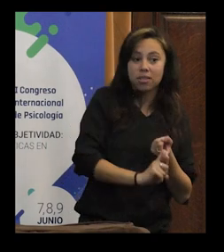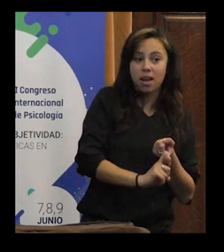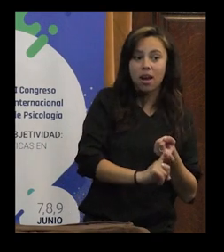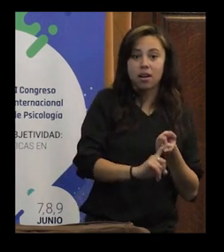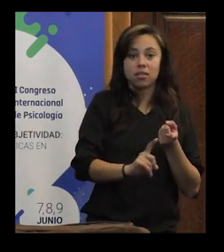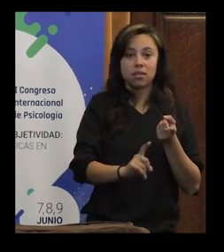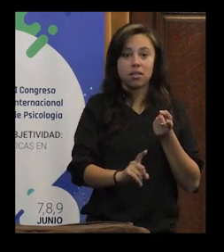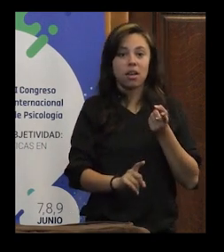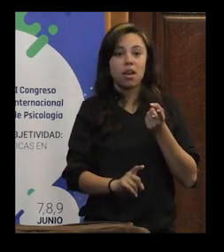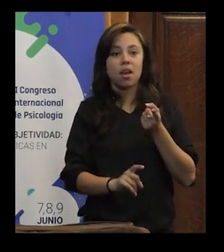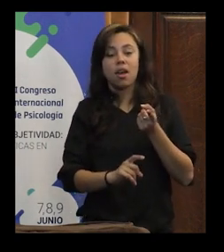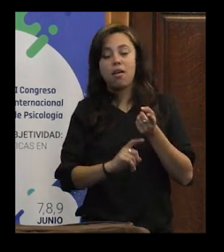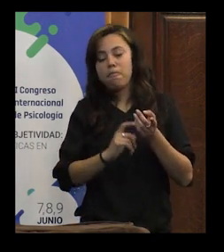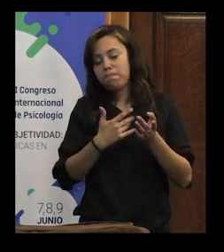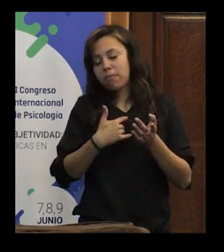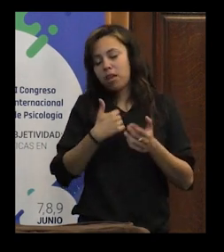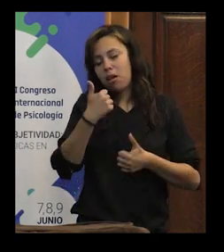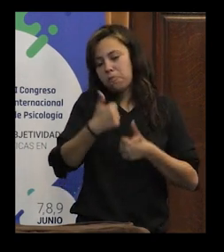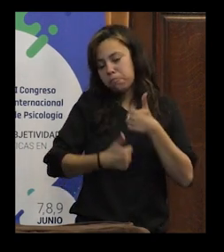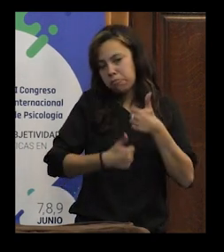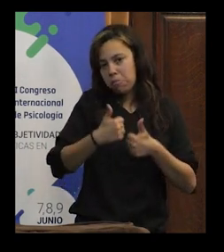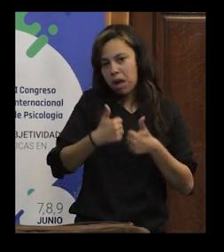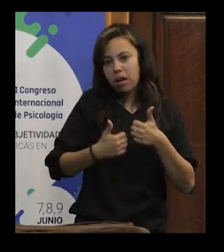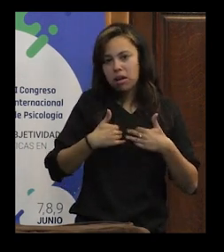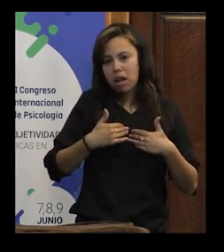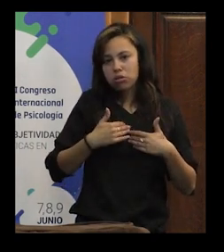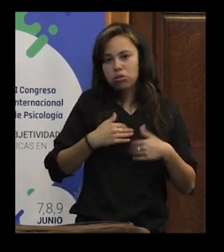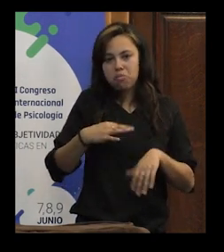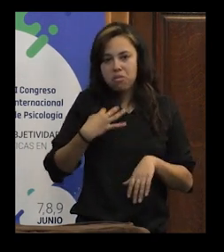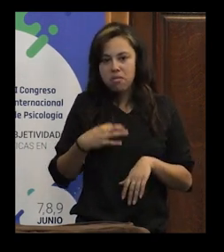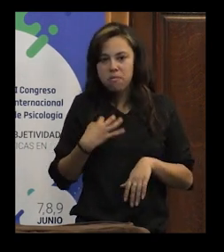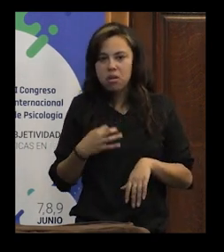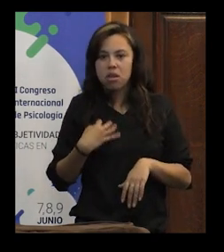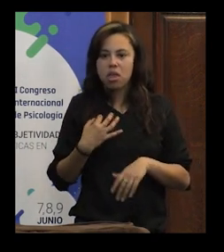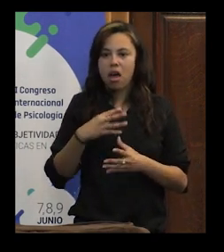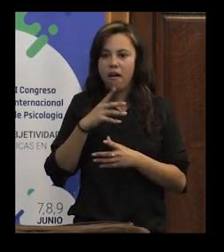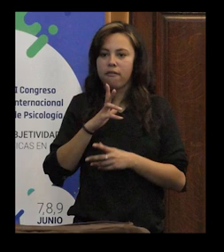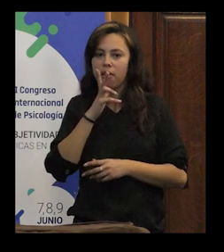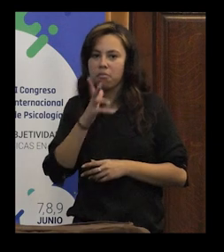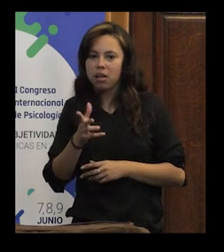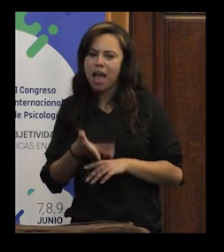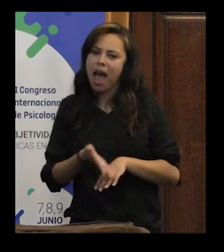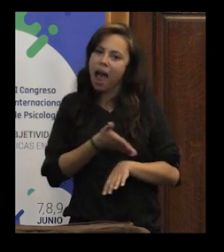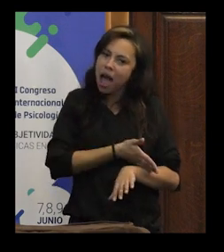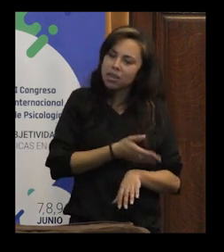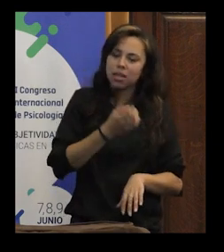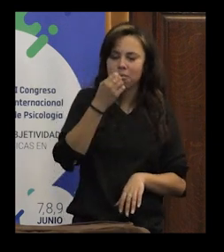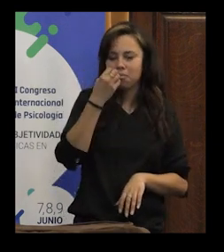carreira, organizar nossos assuntos financeiros.